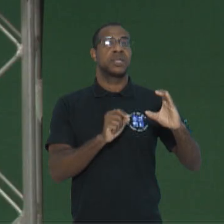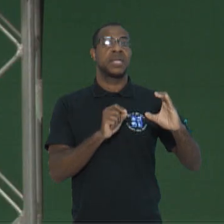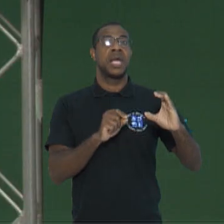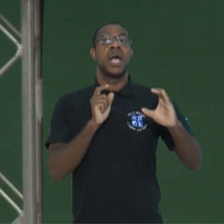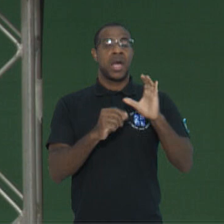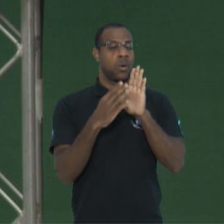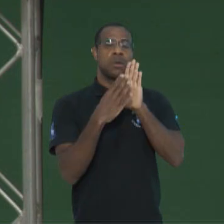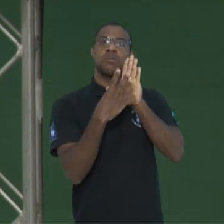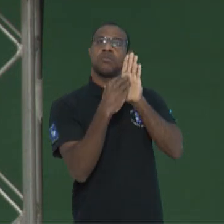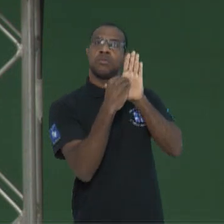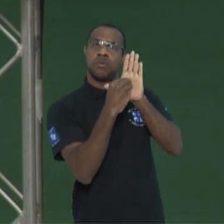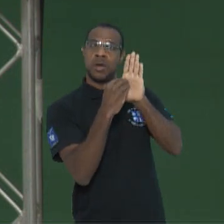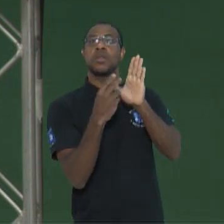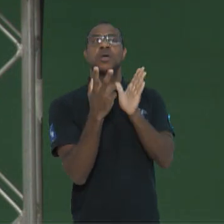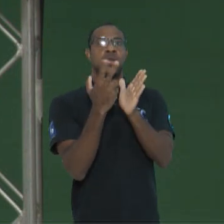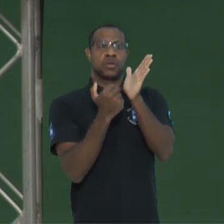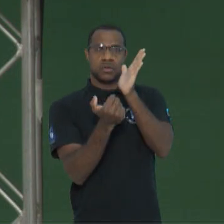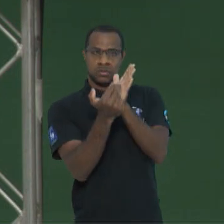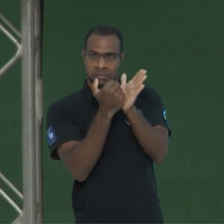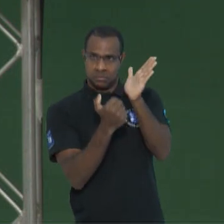Então,